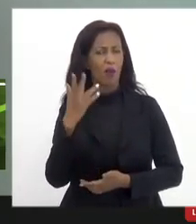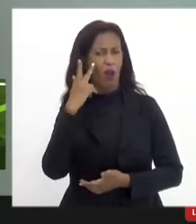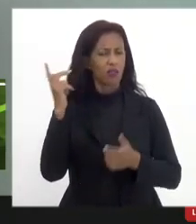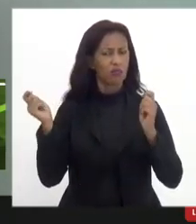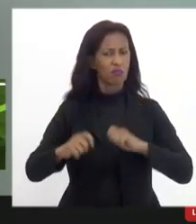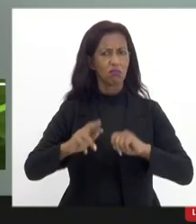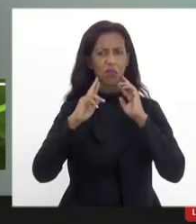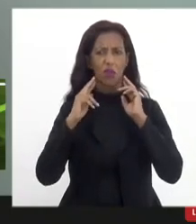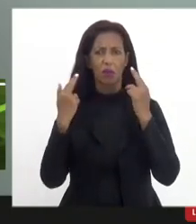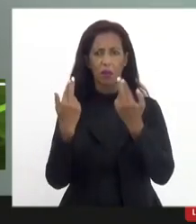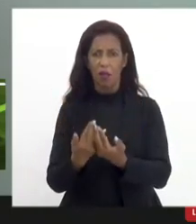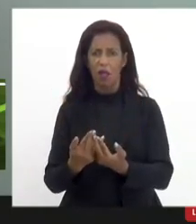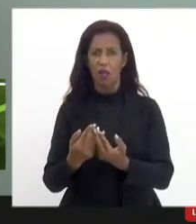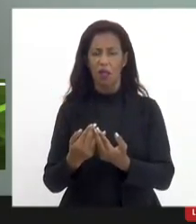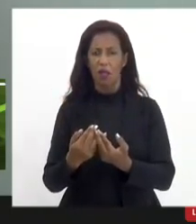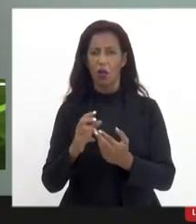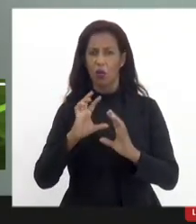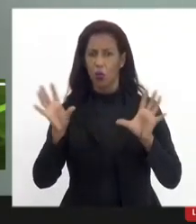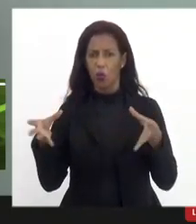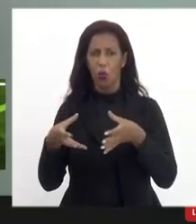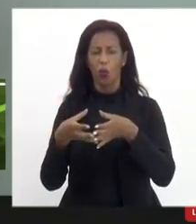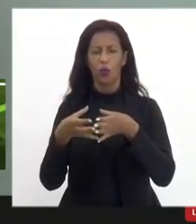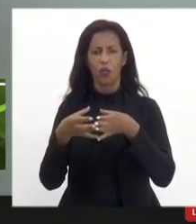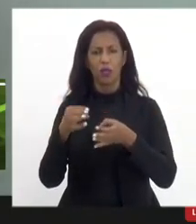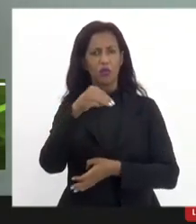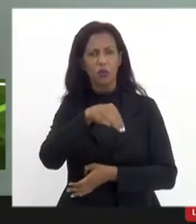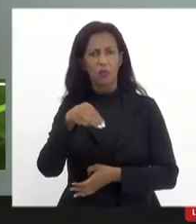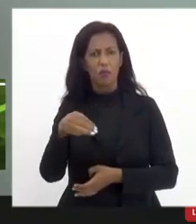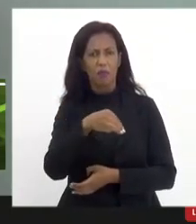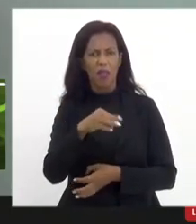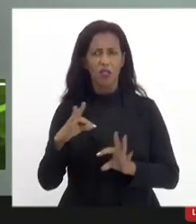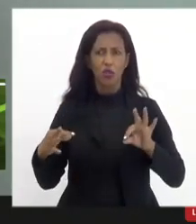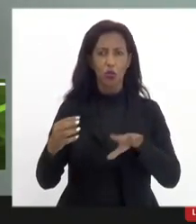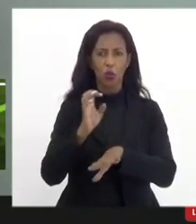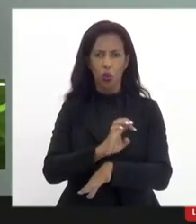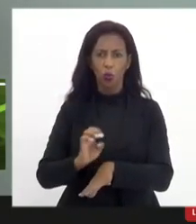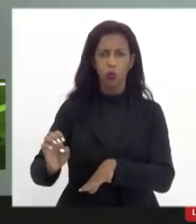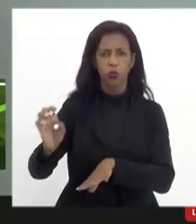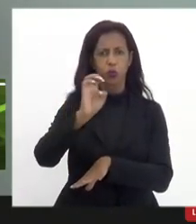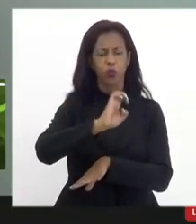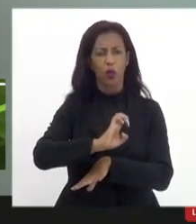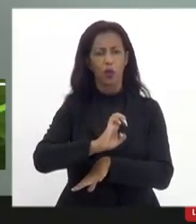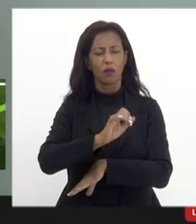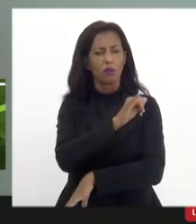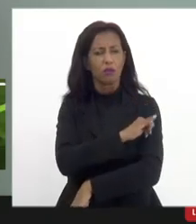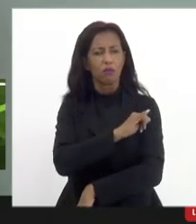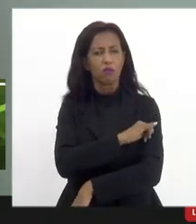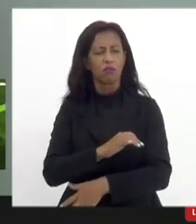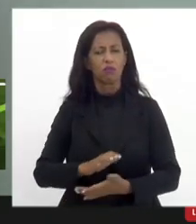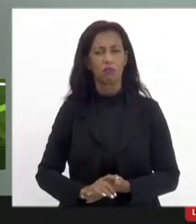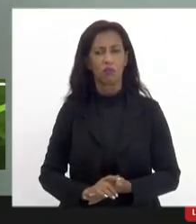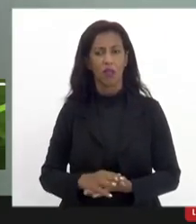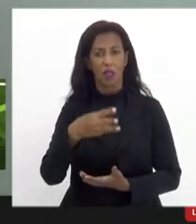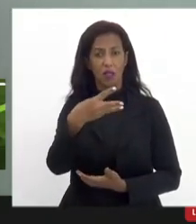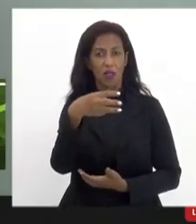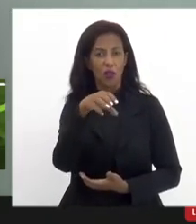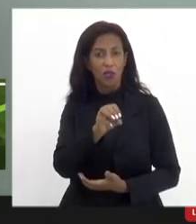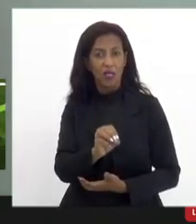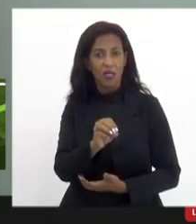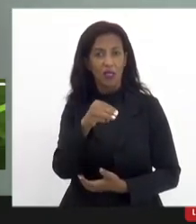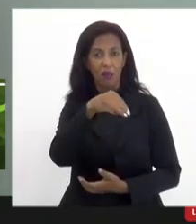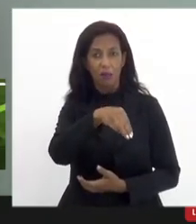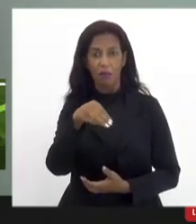né? Mestre, nós temos um conselho de mestres de todo o estado do Rio de Janeiro, né, que são 30 mestres